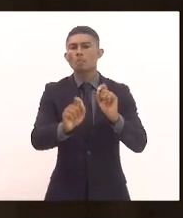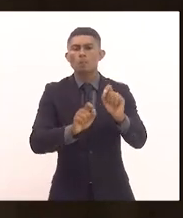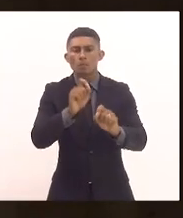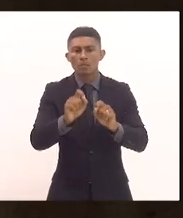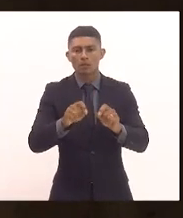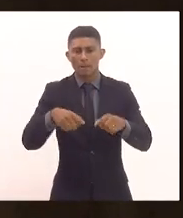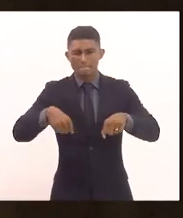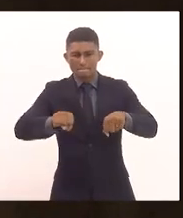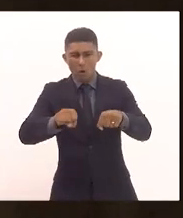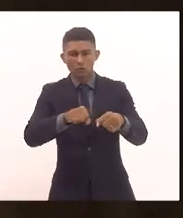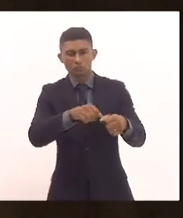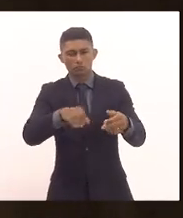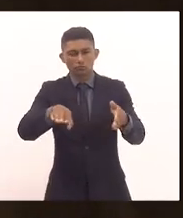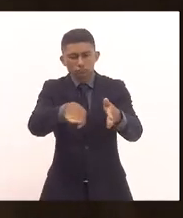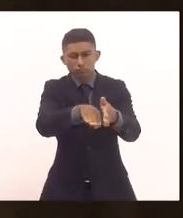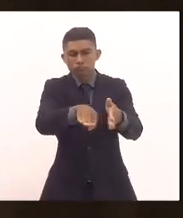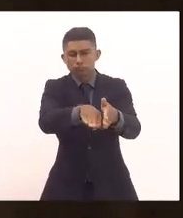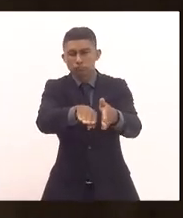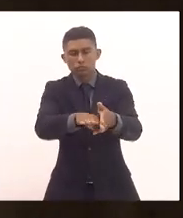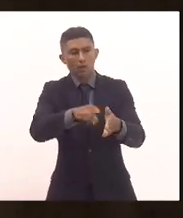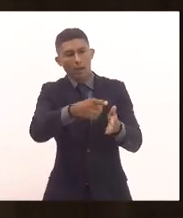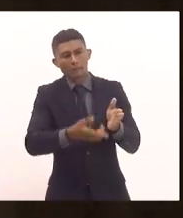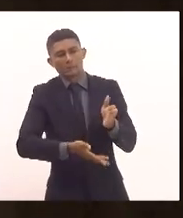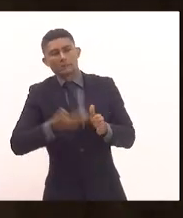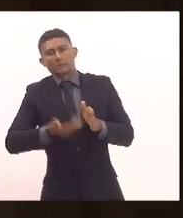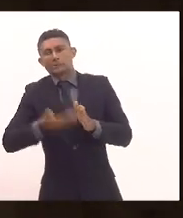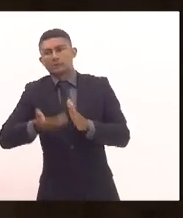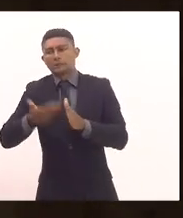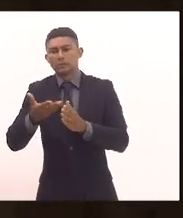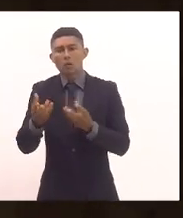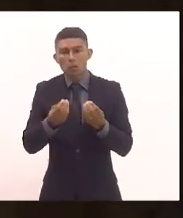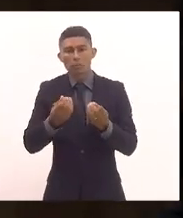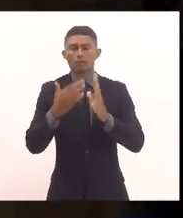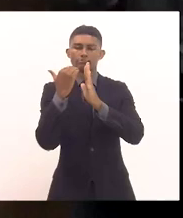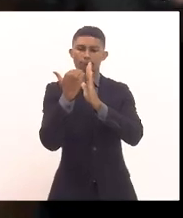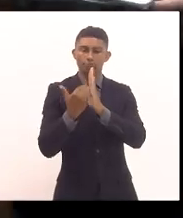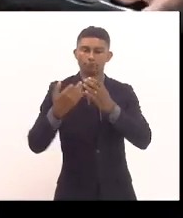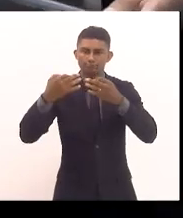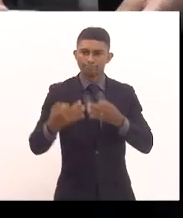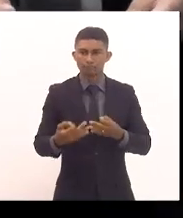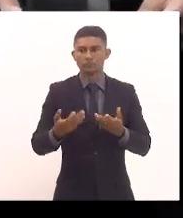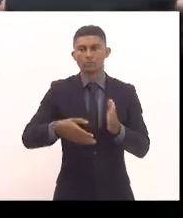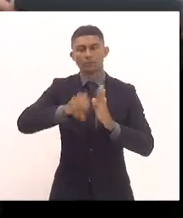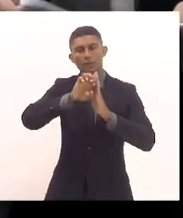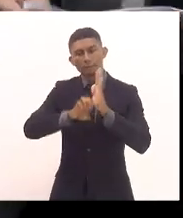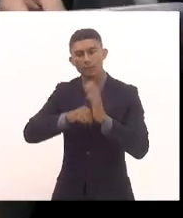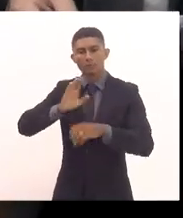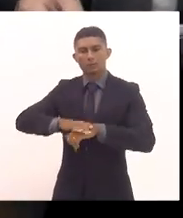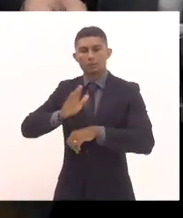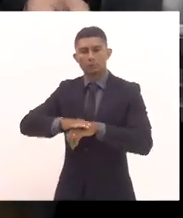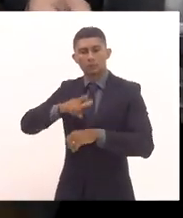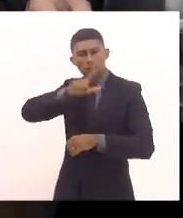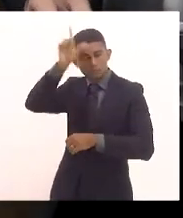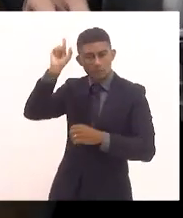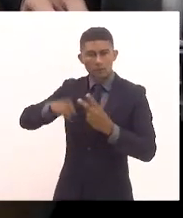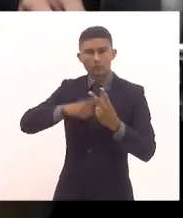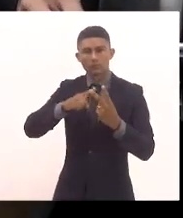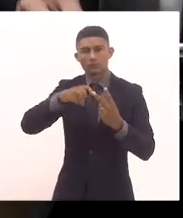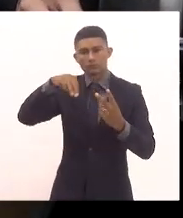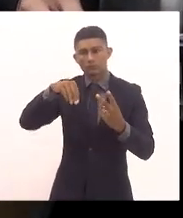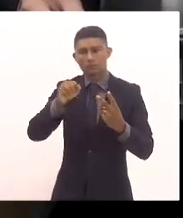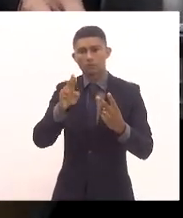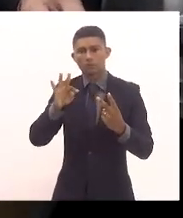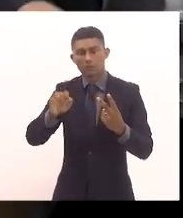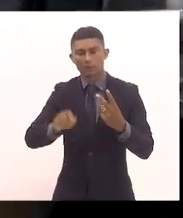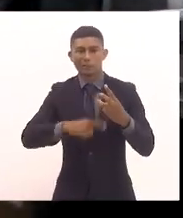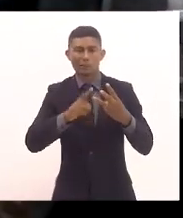de motocicletas, motonetas, ciclomotores. Autor das emendas, deputados Luiz Paulo, Marta Rocha, Rodrigo